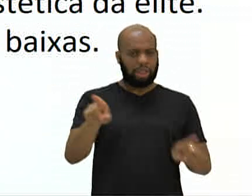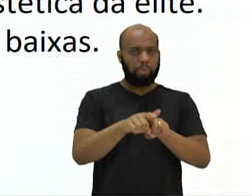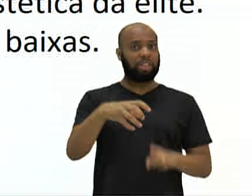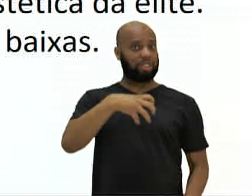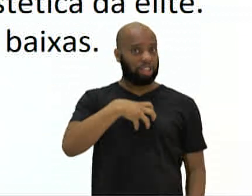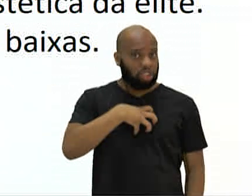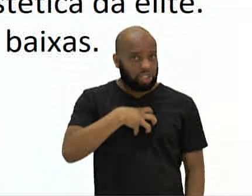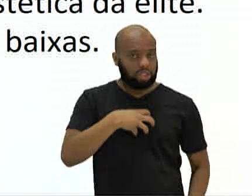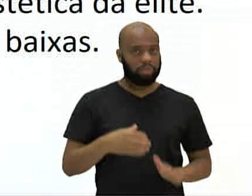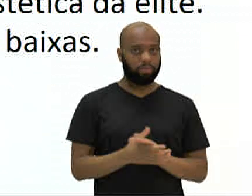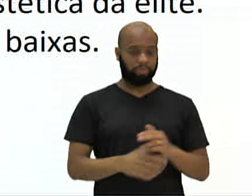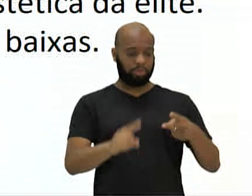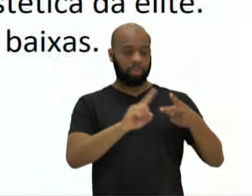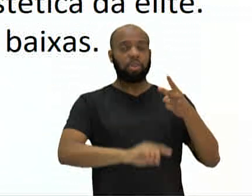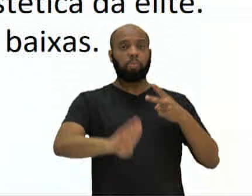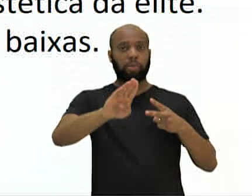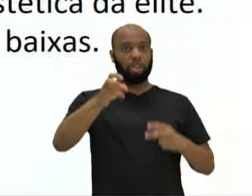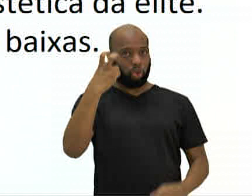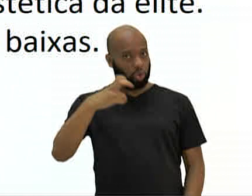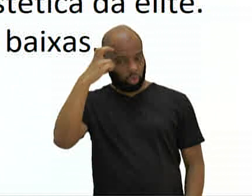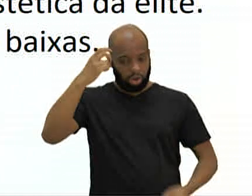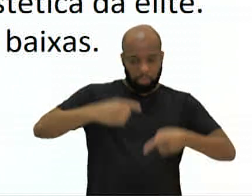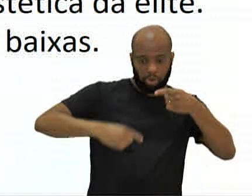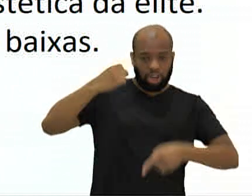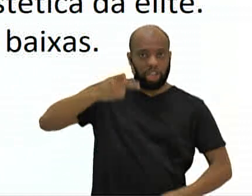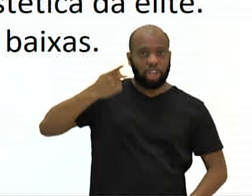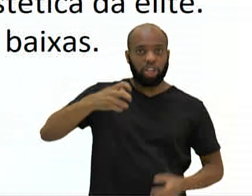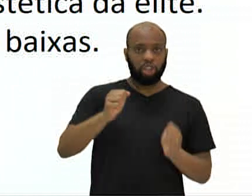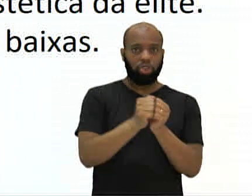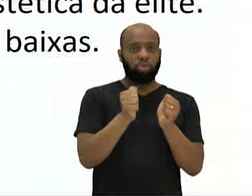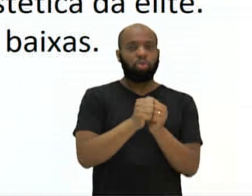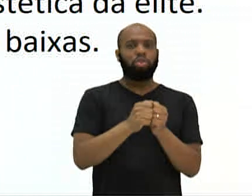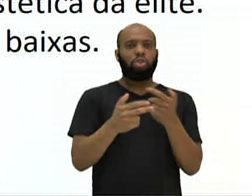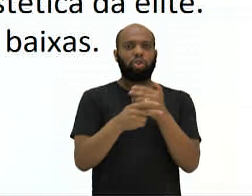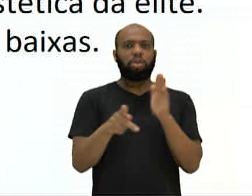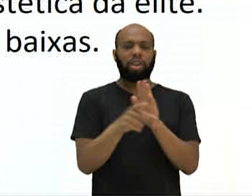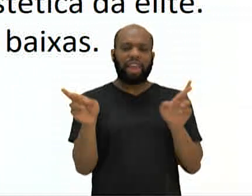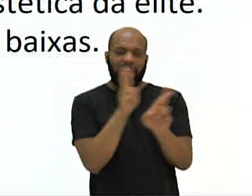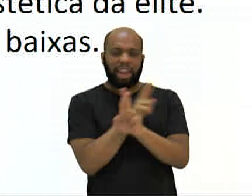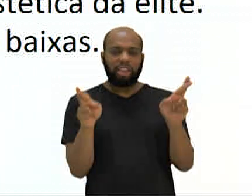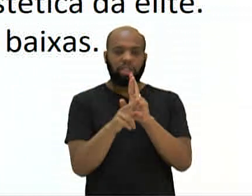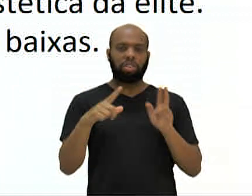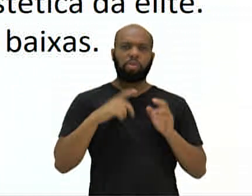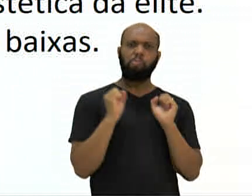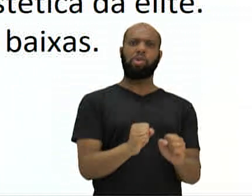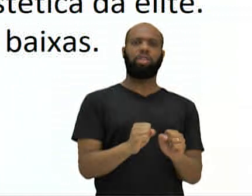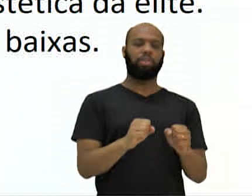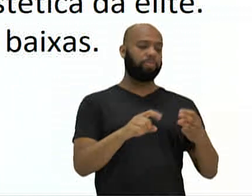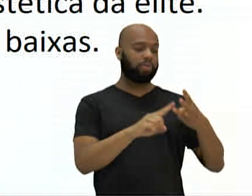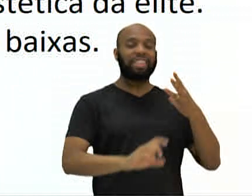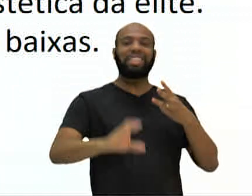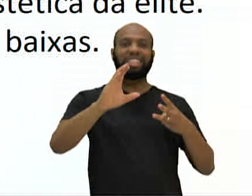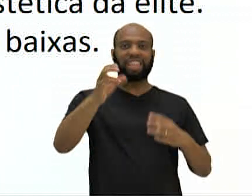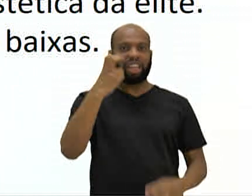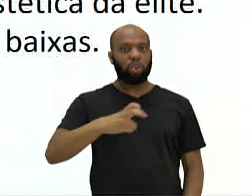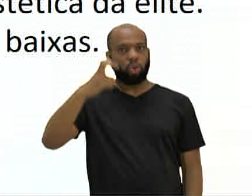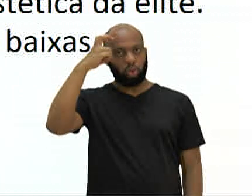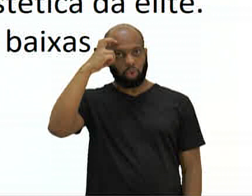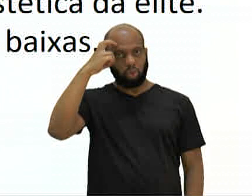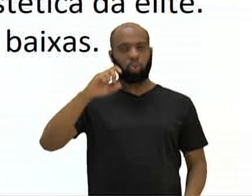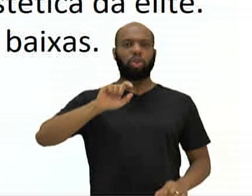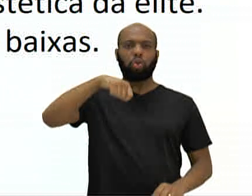sentir. B. Cultura política, relacionada às formas de estabelecimento de relações de poder. C. Cultura